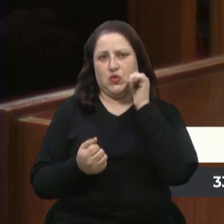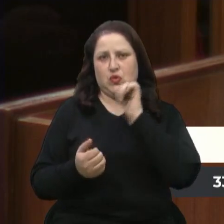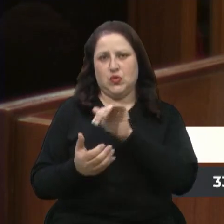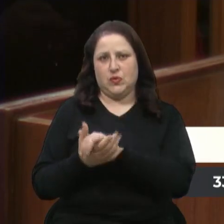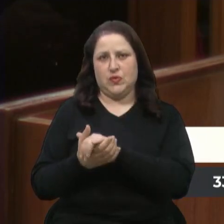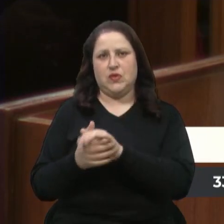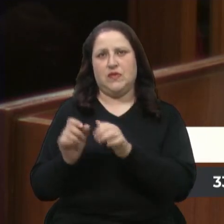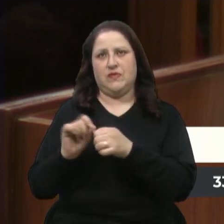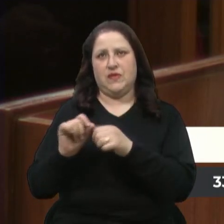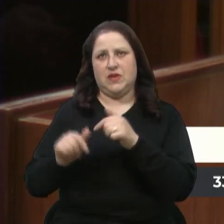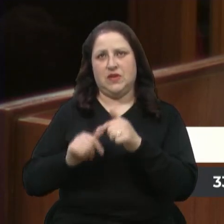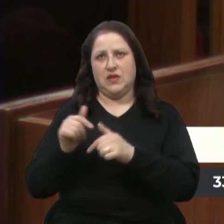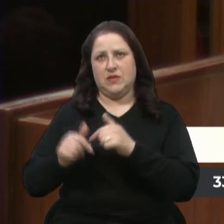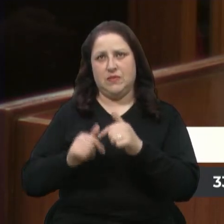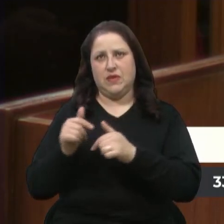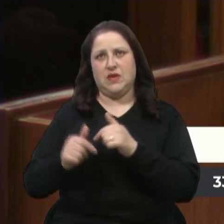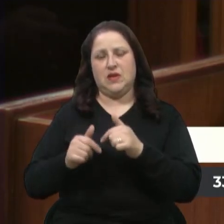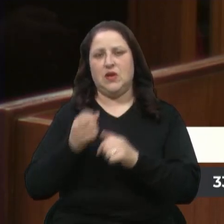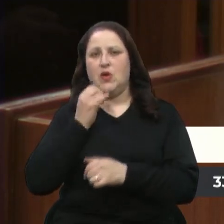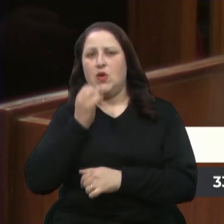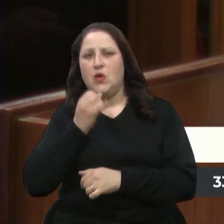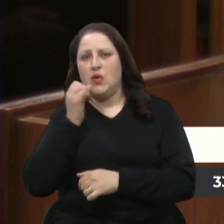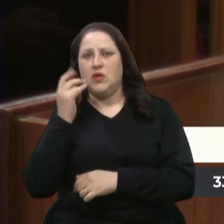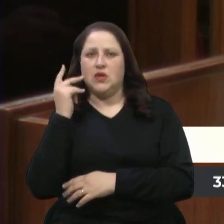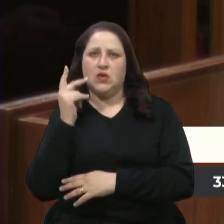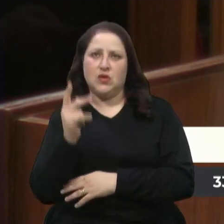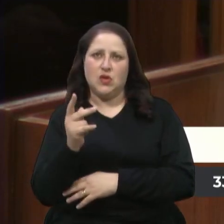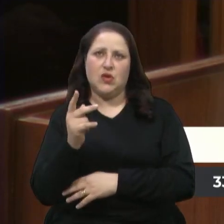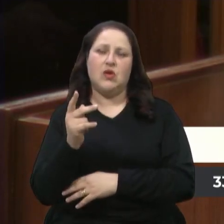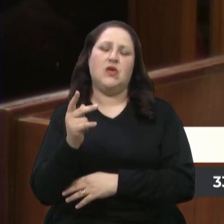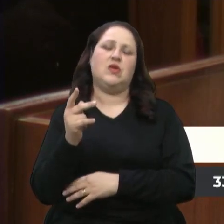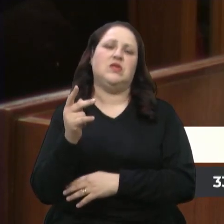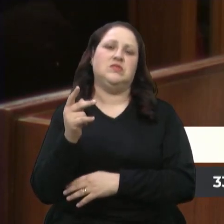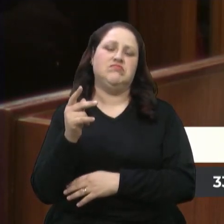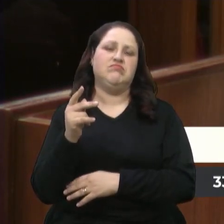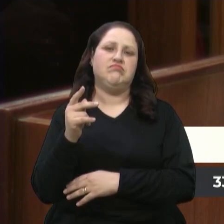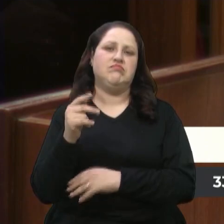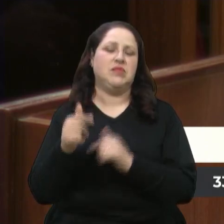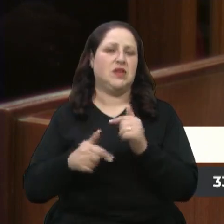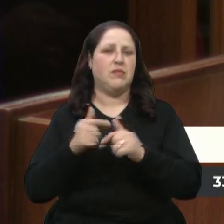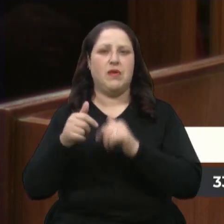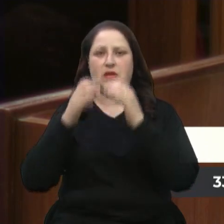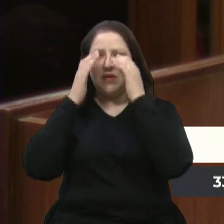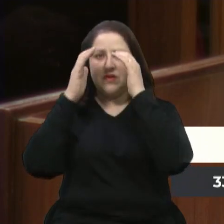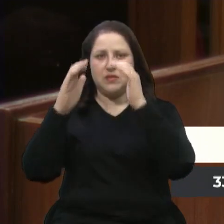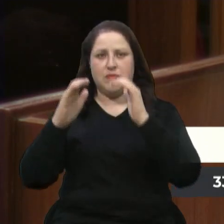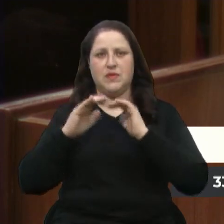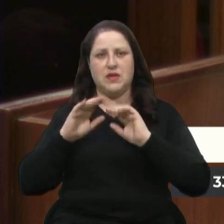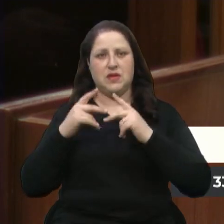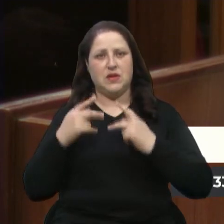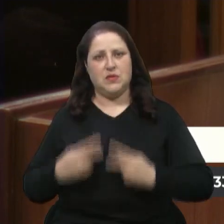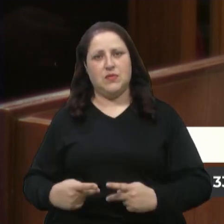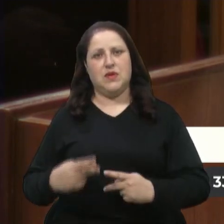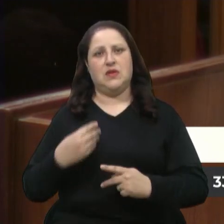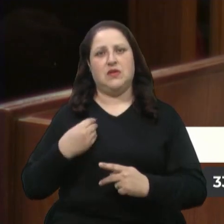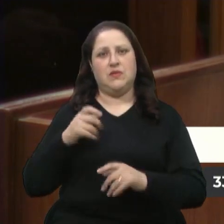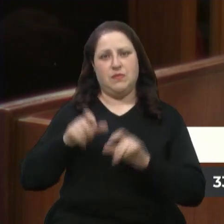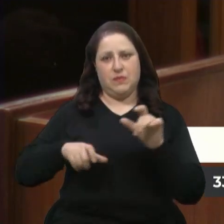um trabalho de contação de história, enfim, um trabalho muito humano com as pessoas em situação de